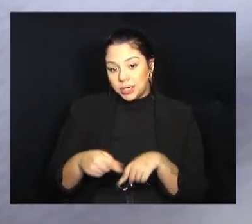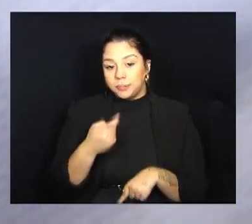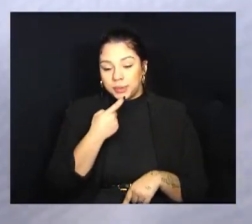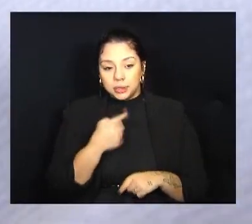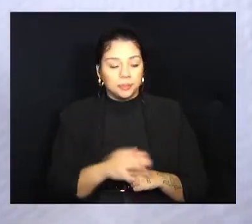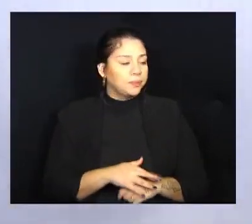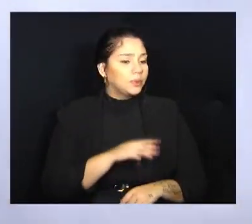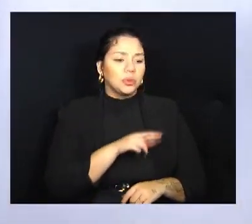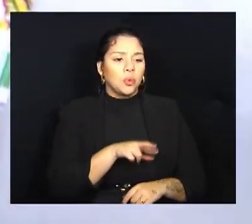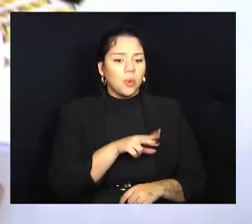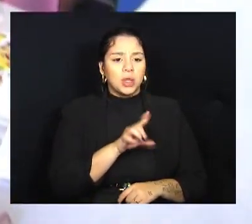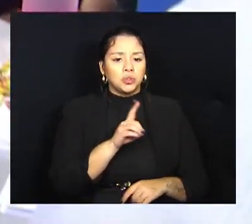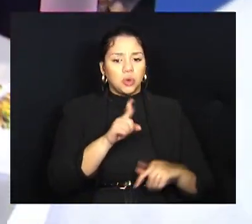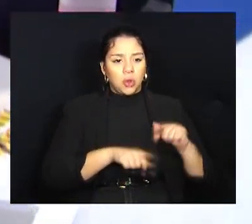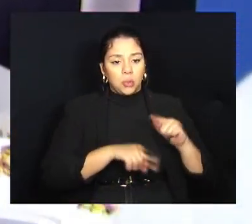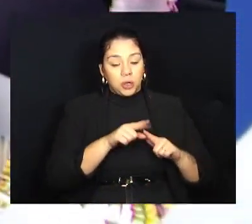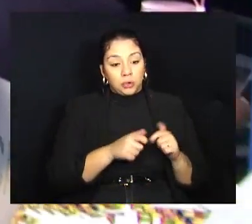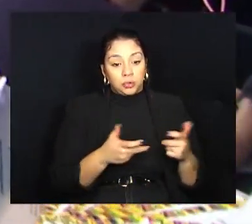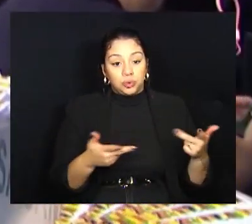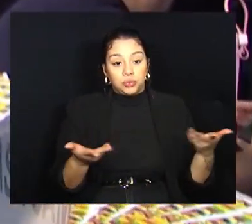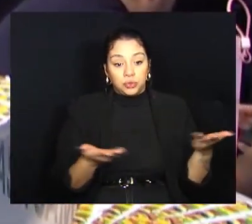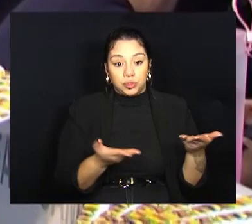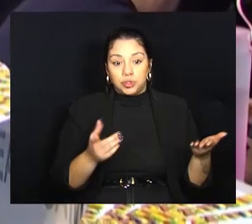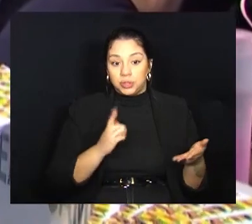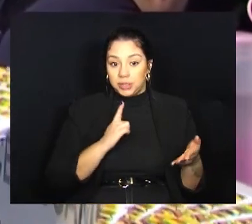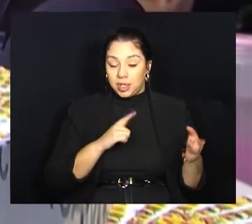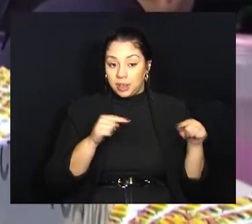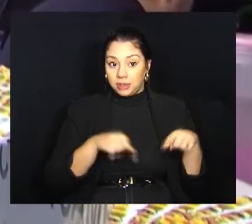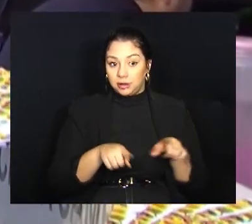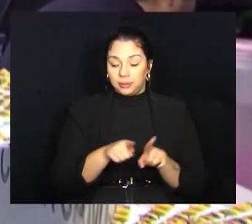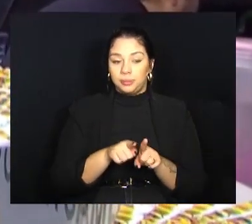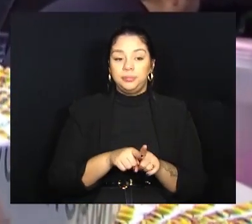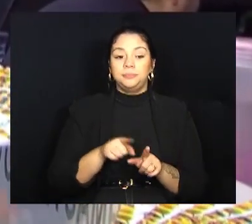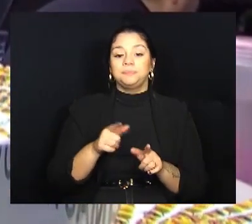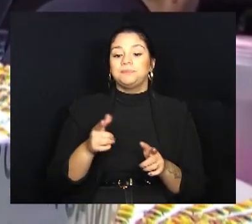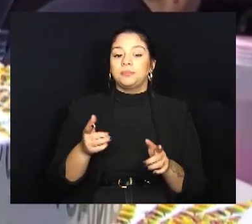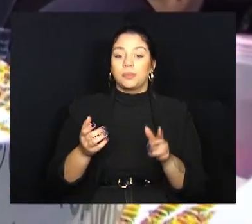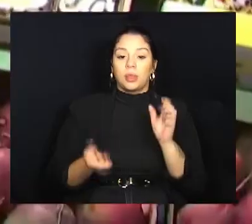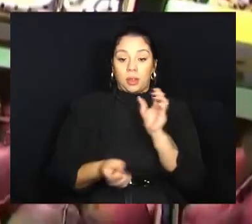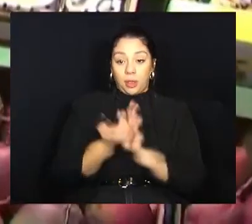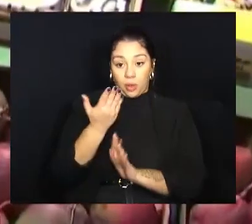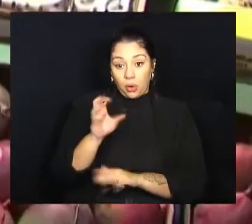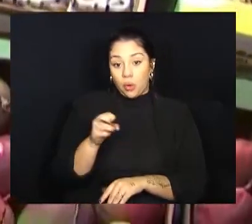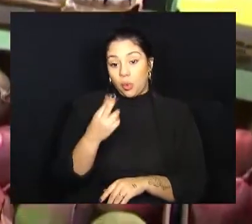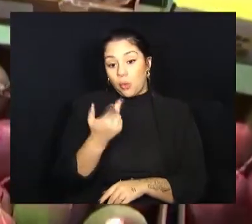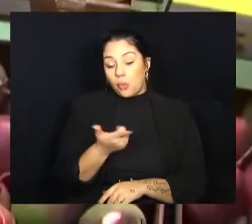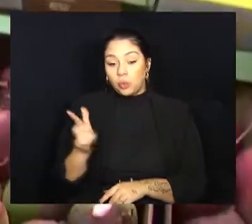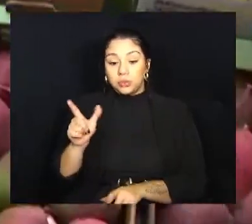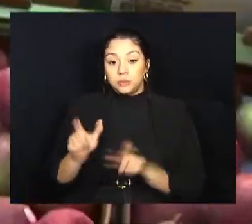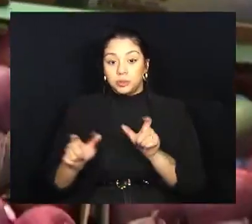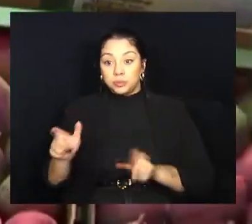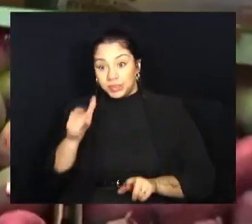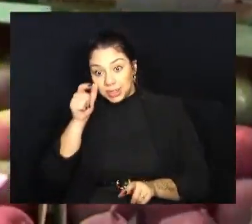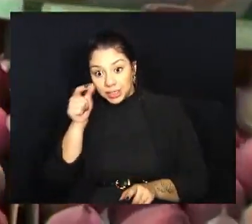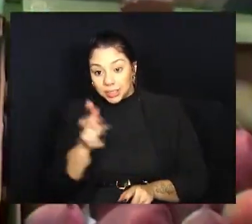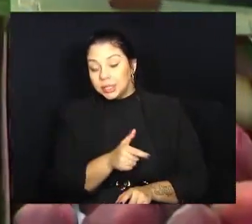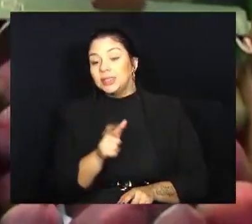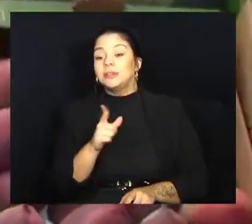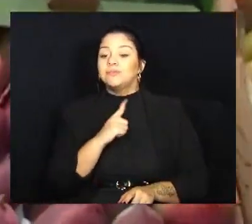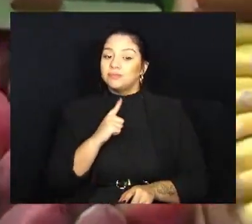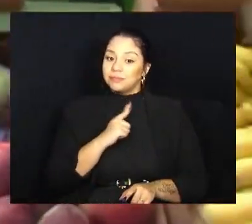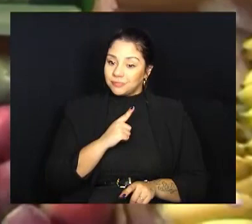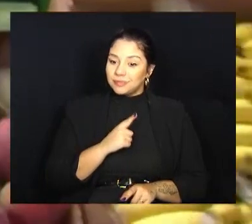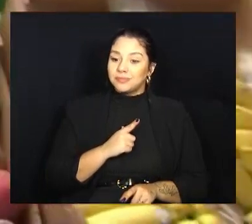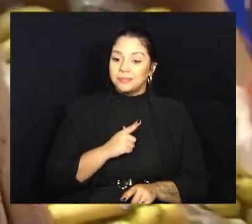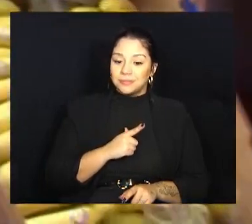os produtos que estão aqui, né? O produtor, outras pessoas que têm interesse vai poder ter acesso a essa parte aí, esse